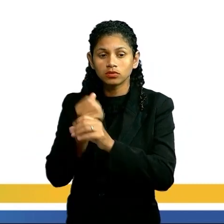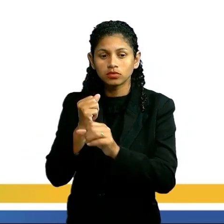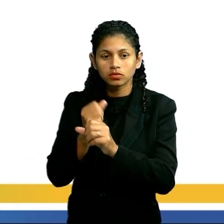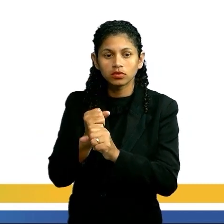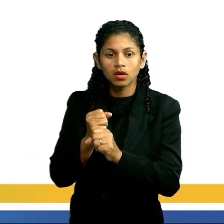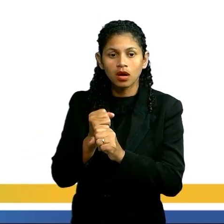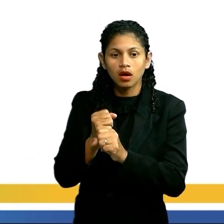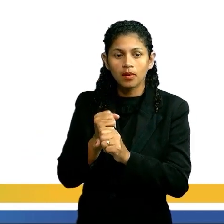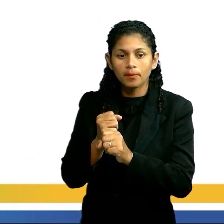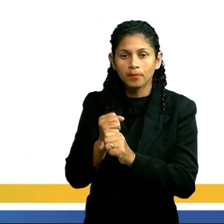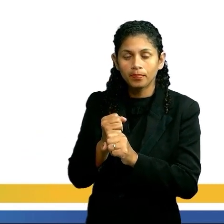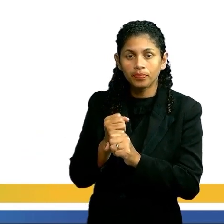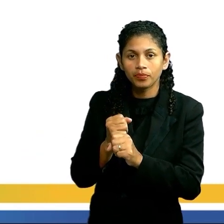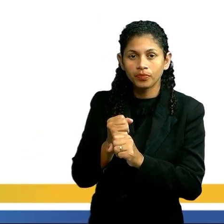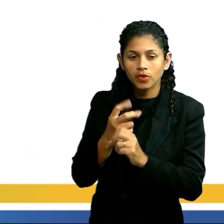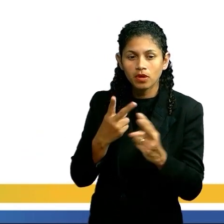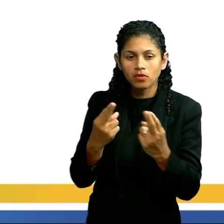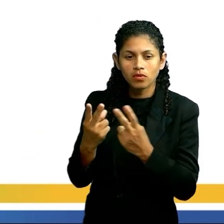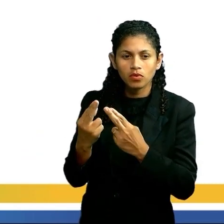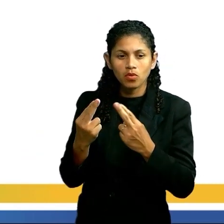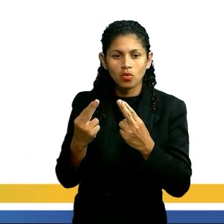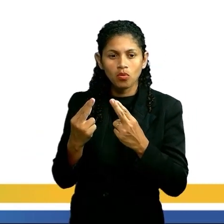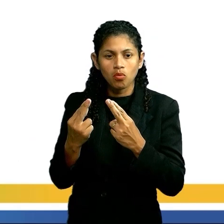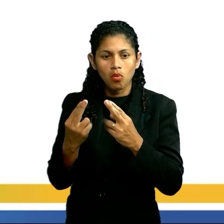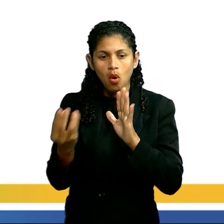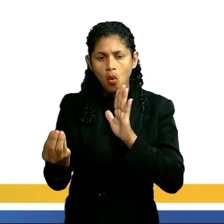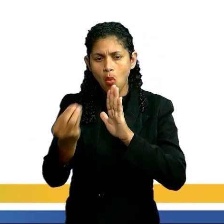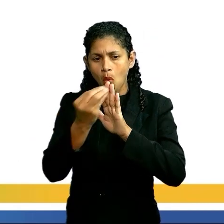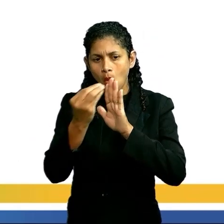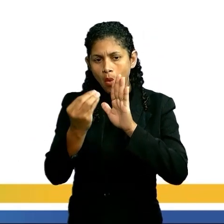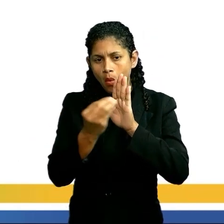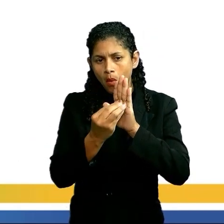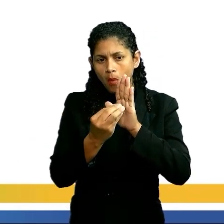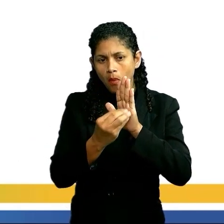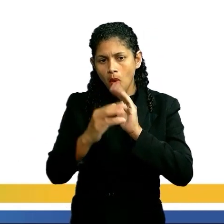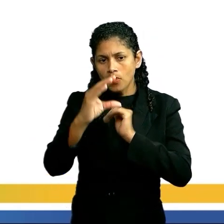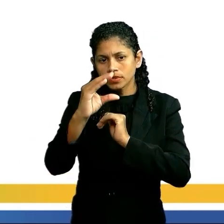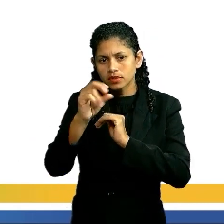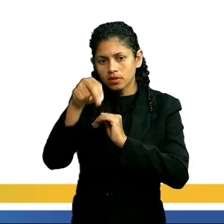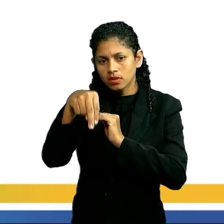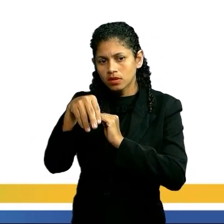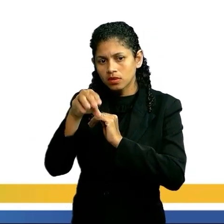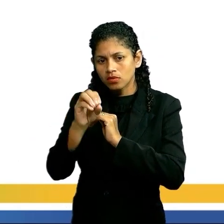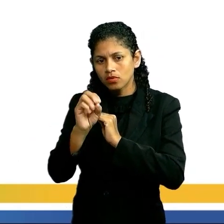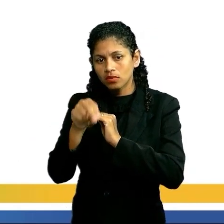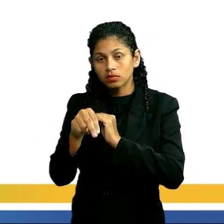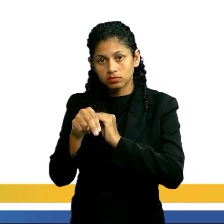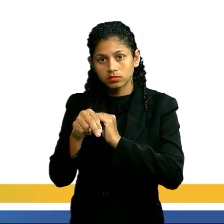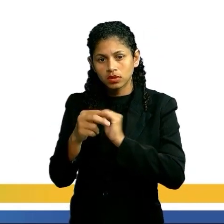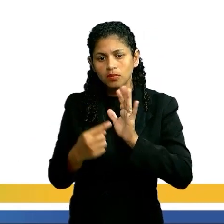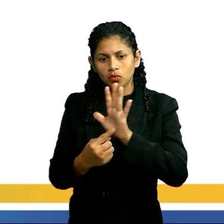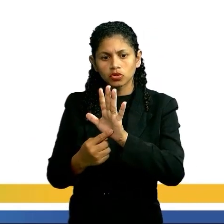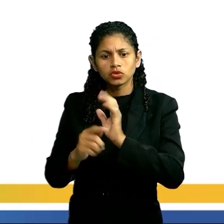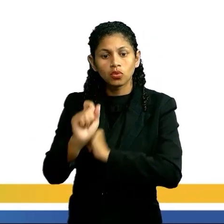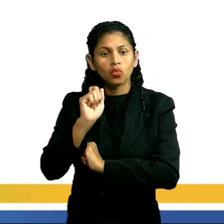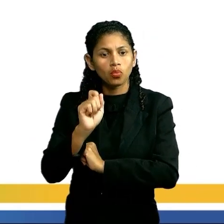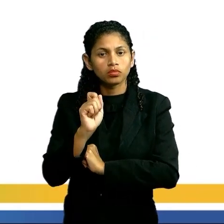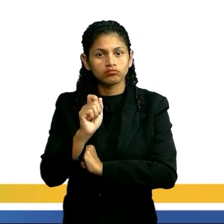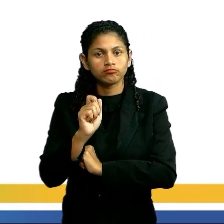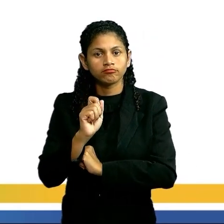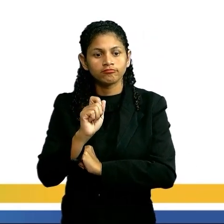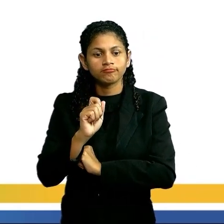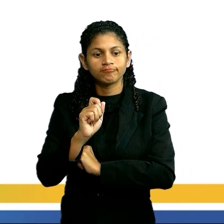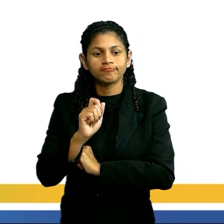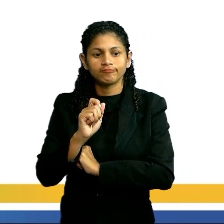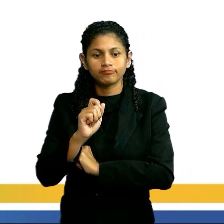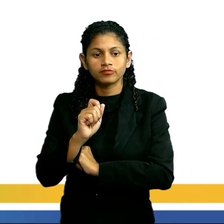8? É. O hidrogênio é quanto? 7. E lá está dizendo que é 4. Então já está errada. Então, com isso, nós ficamos